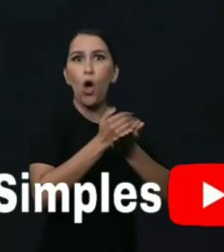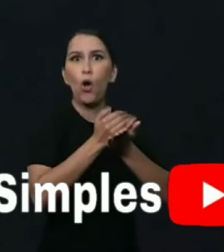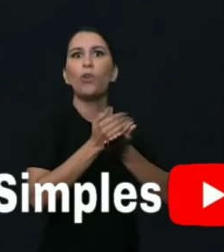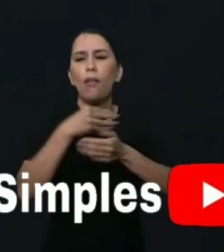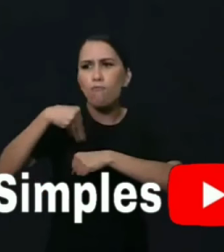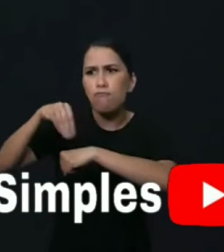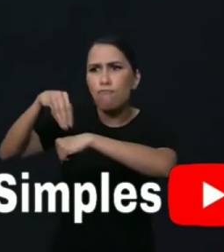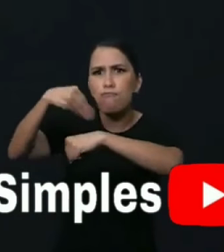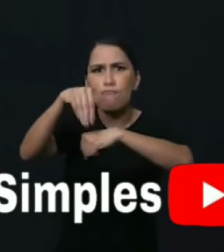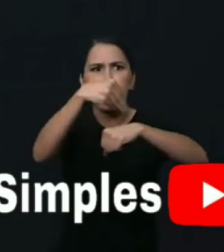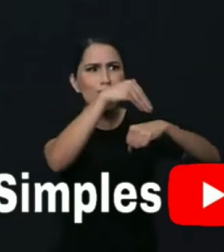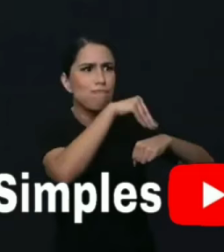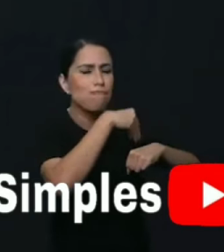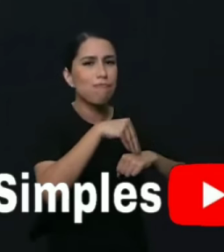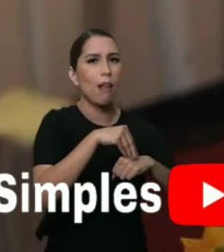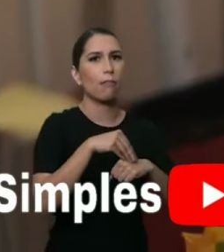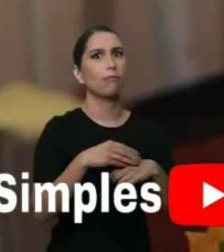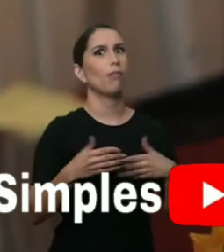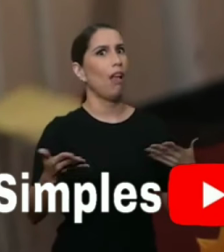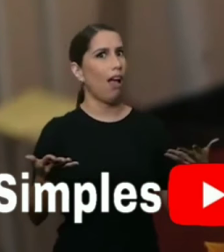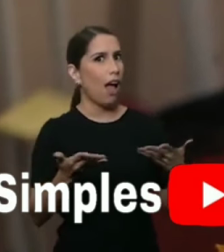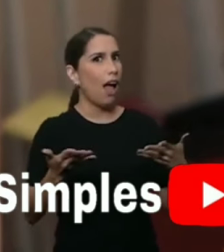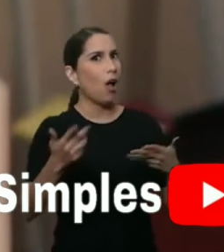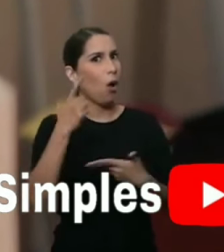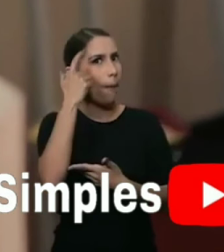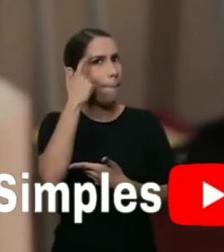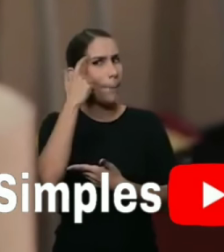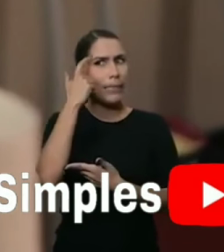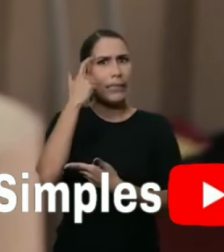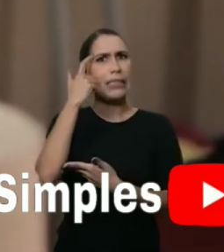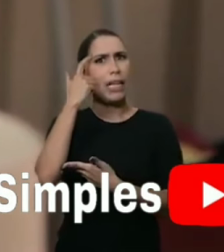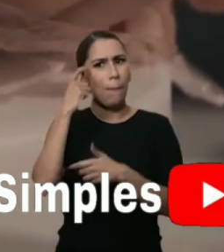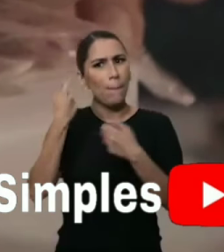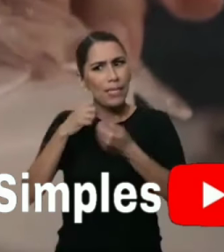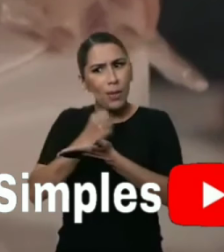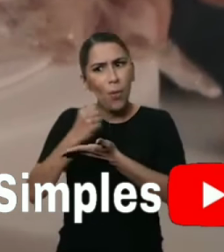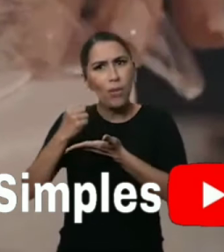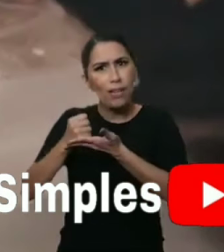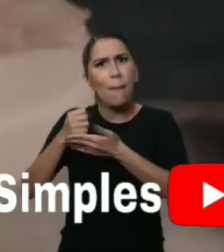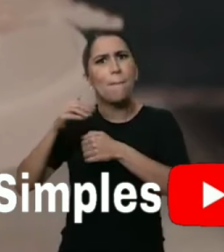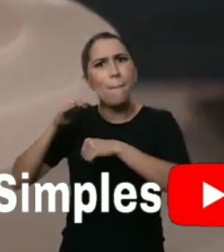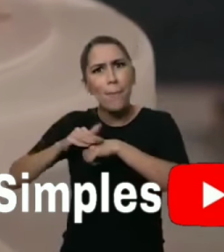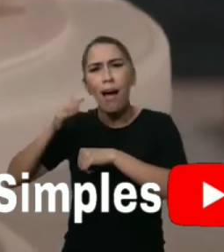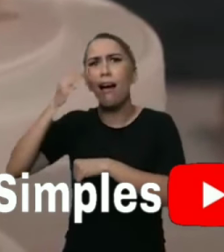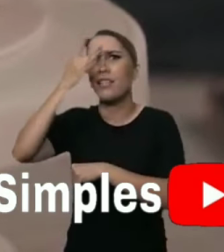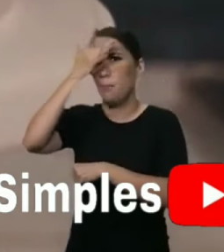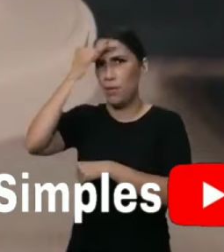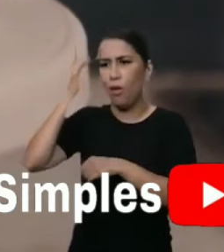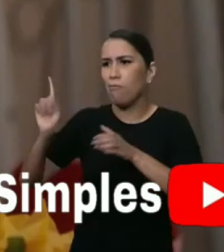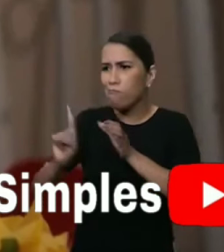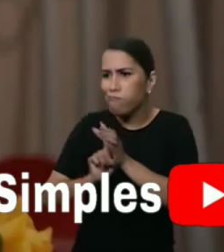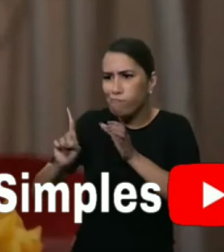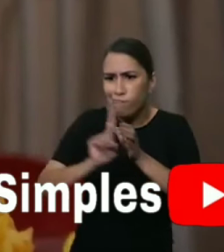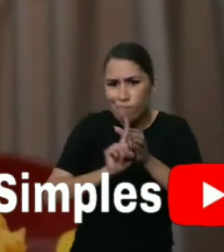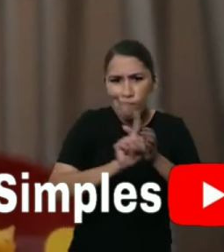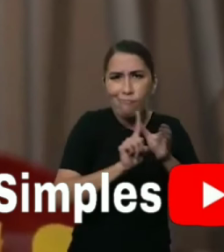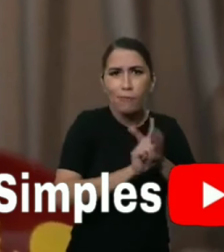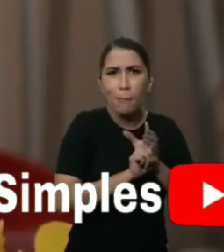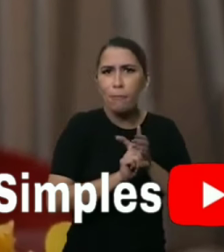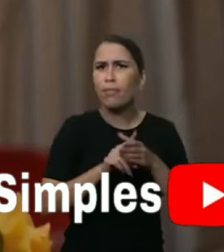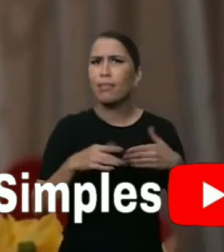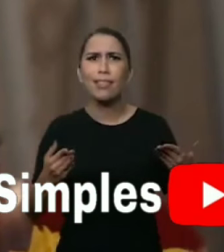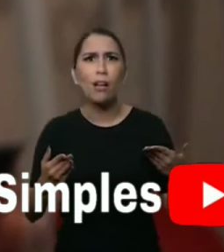acordo com que a demanda está aumentando, a gente está pensando em contratar novas pessoas para vir trabalhar com a gente. Tudo que a gente foi fazendo já foi